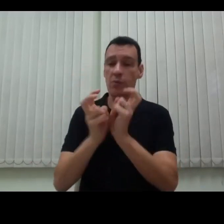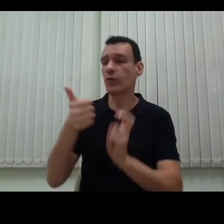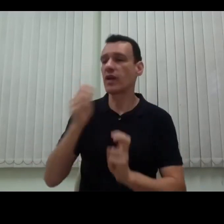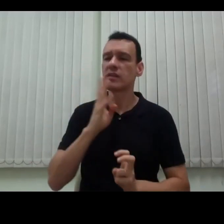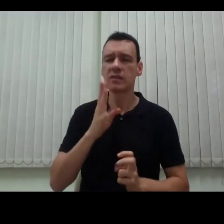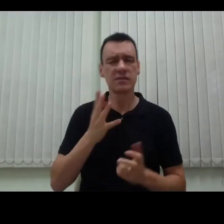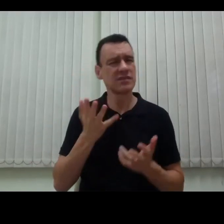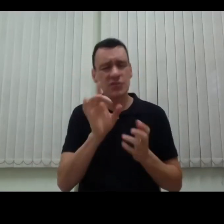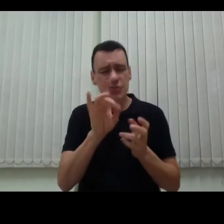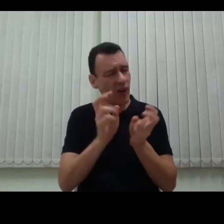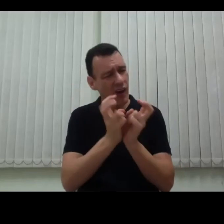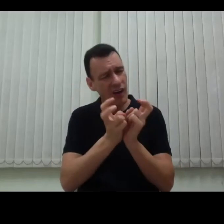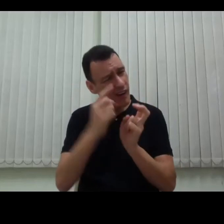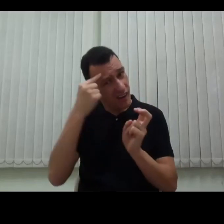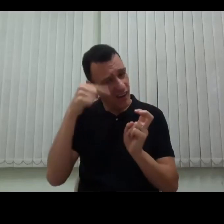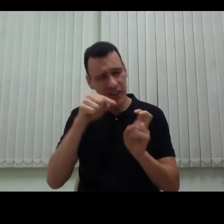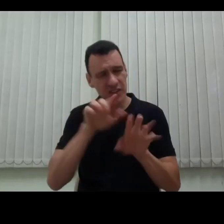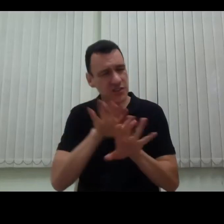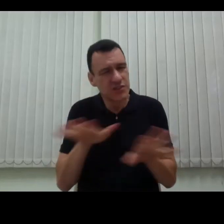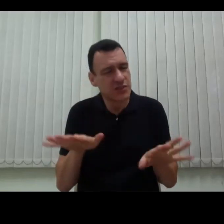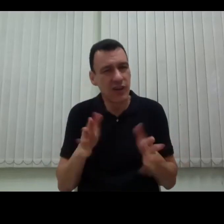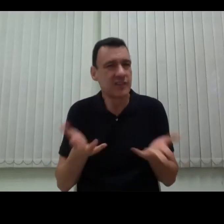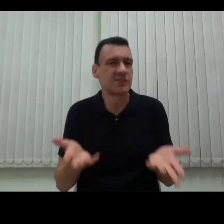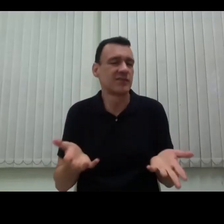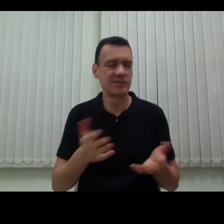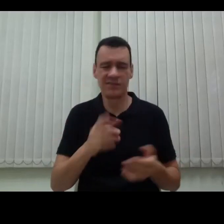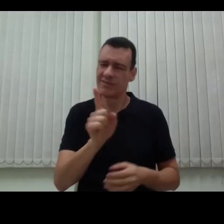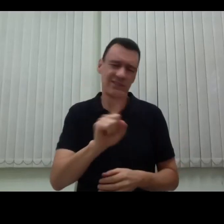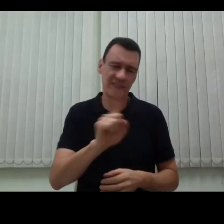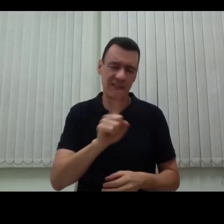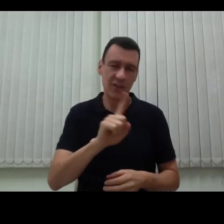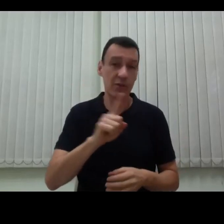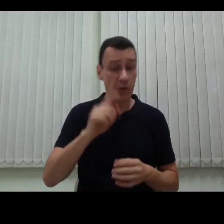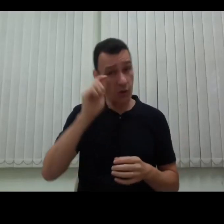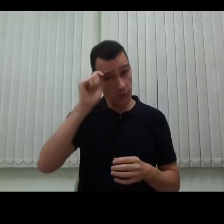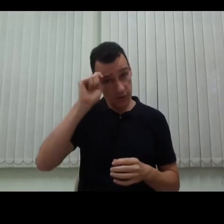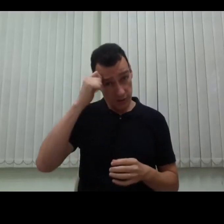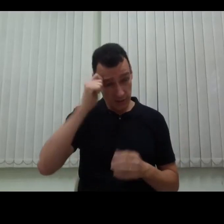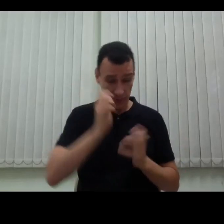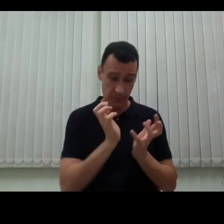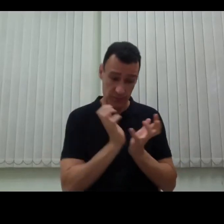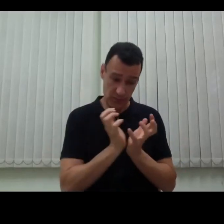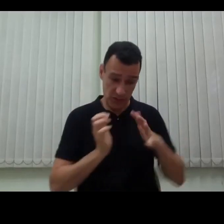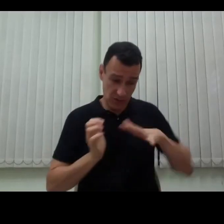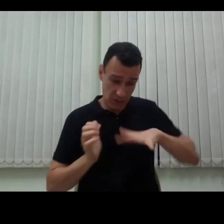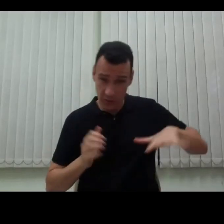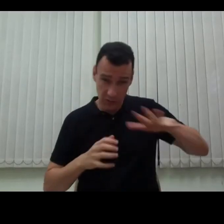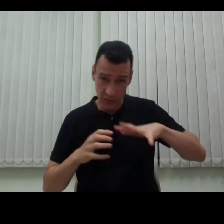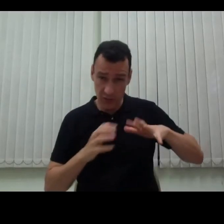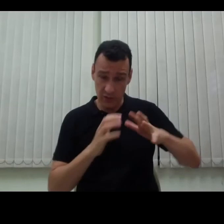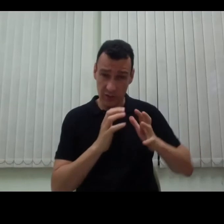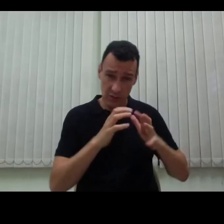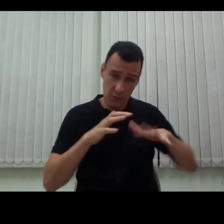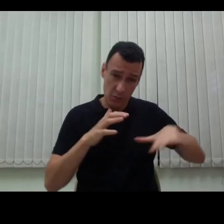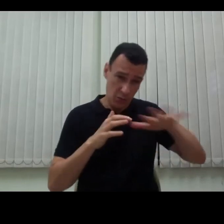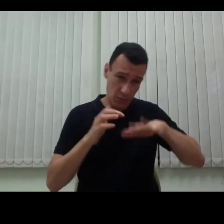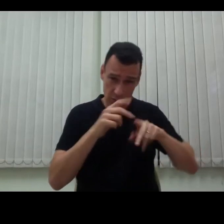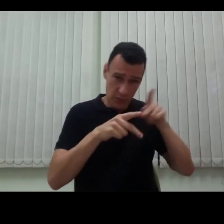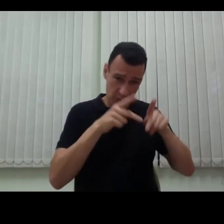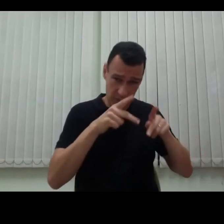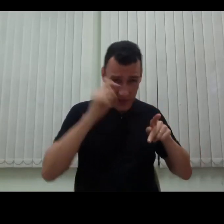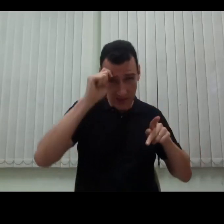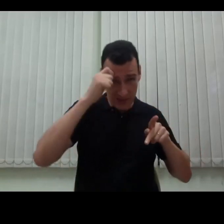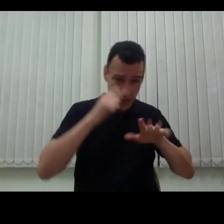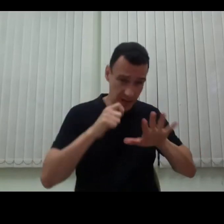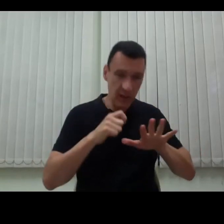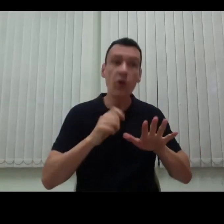povo africano, seus descendentes, eles foram formadores de uma sociedade, né, e não só da cultura, você pode dar mais